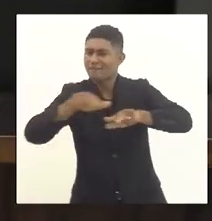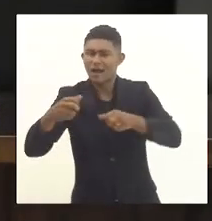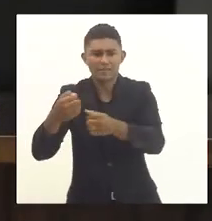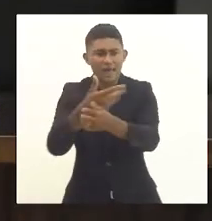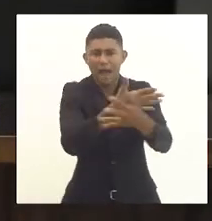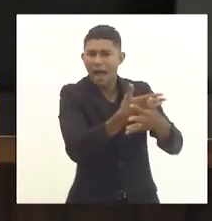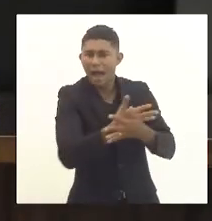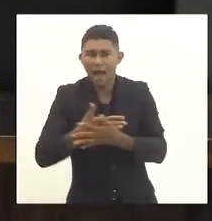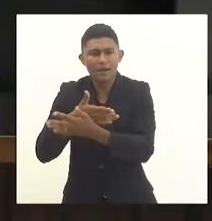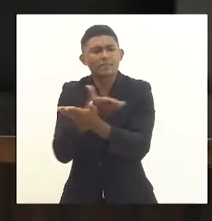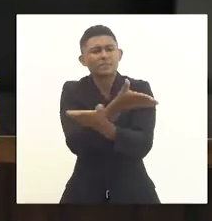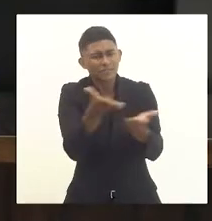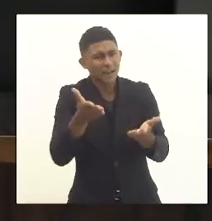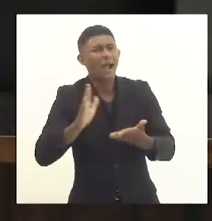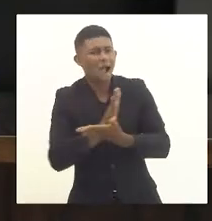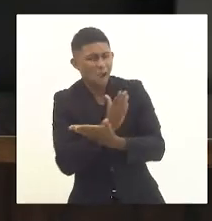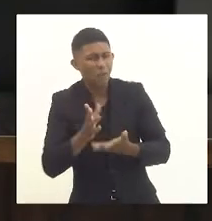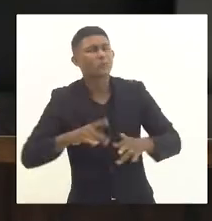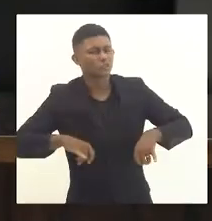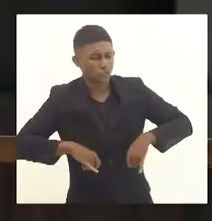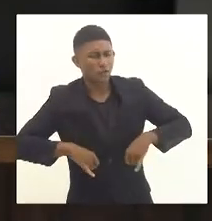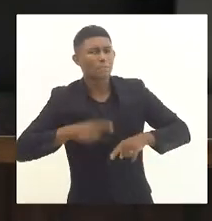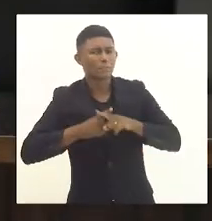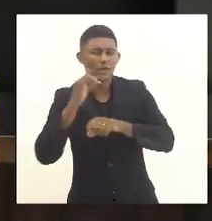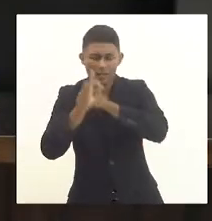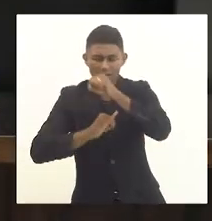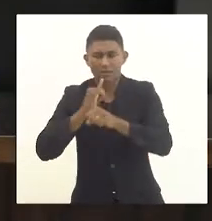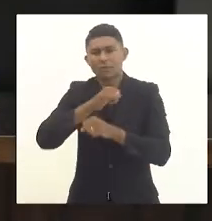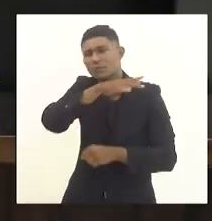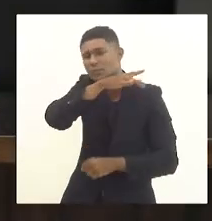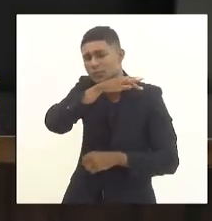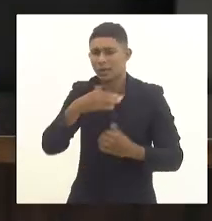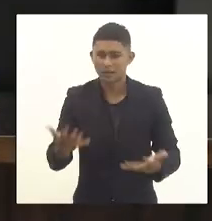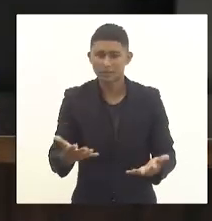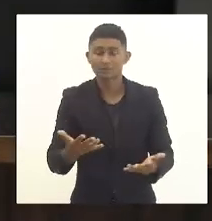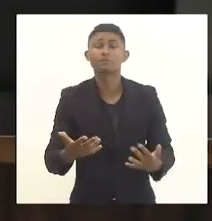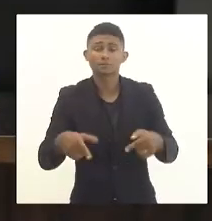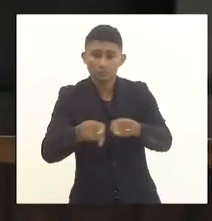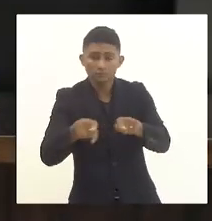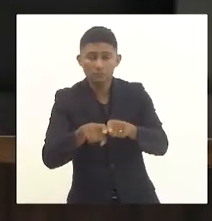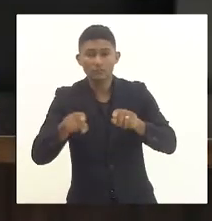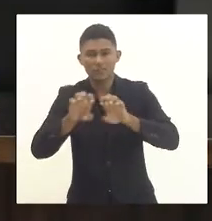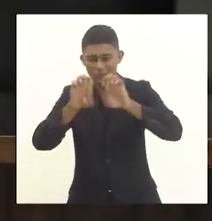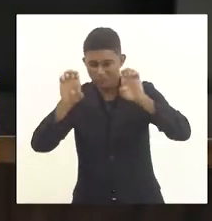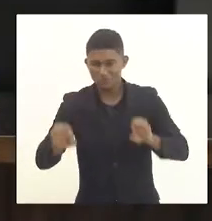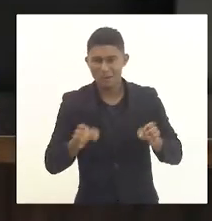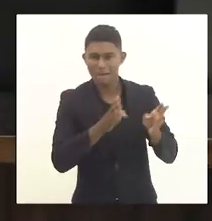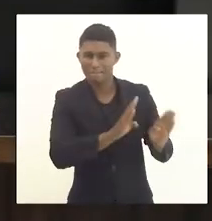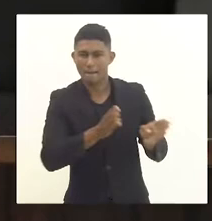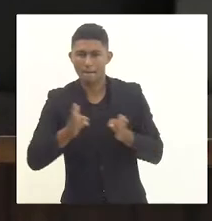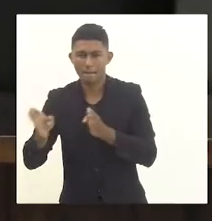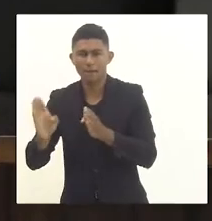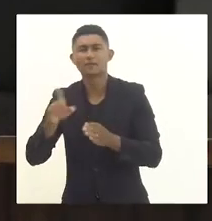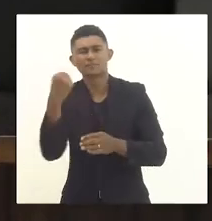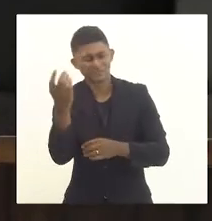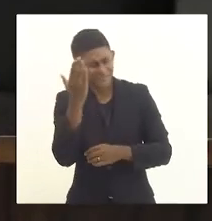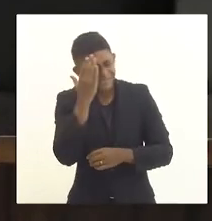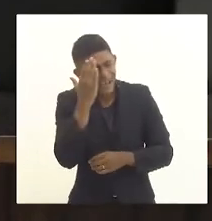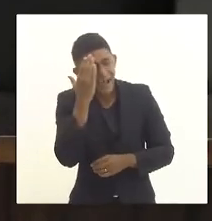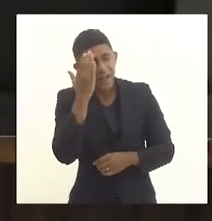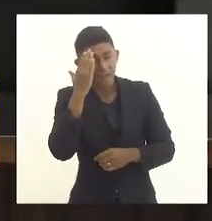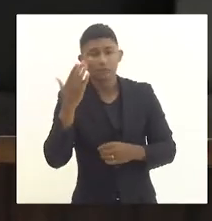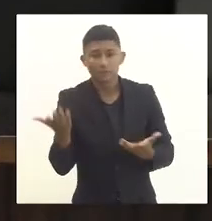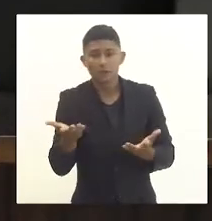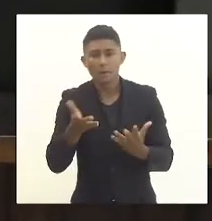do nosso estado que ainda sofre com serviços precários de internet. Ao lado da infraestrutura logística, sabemos hoje que a